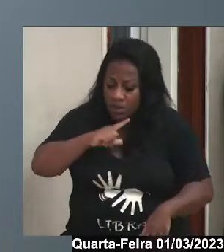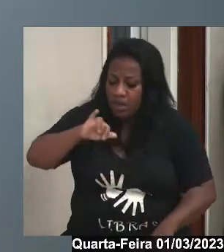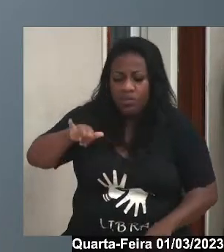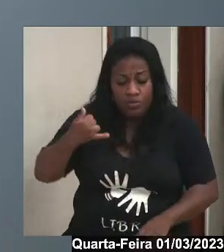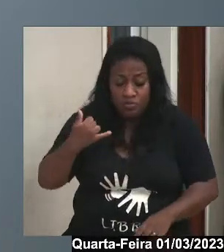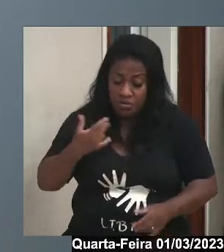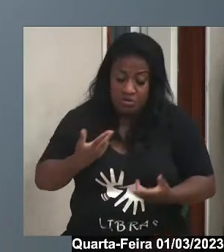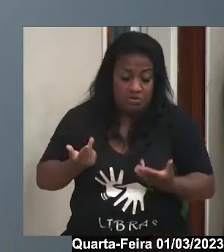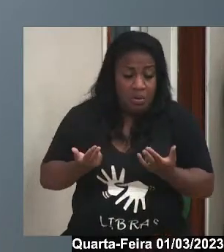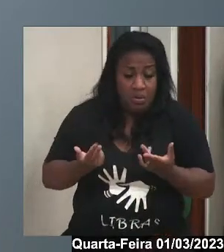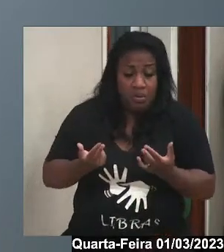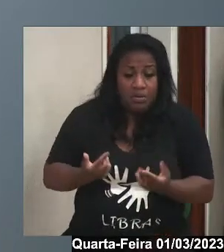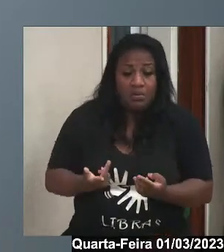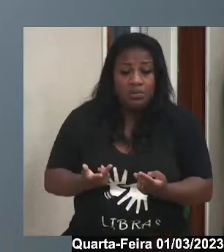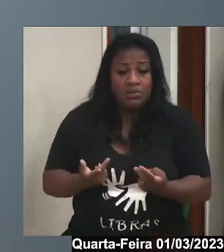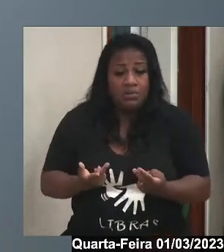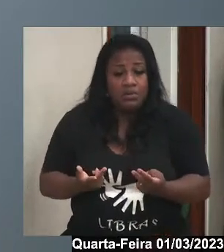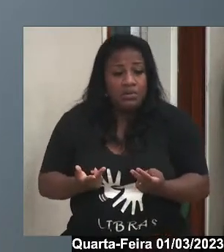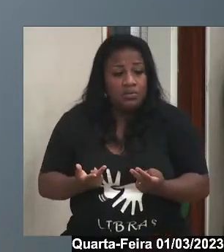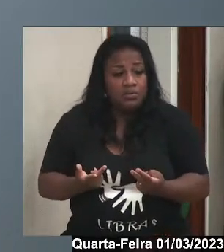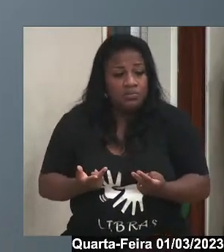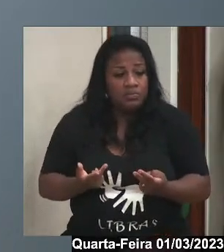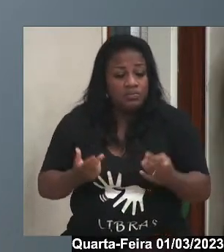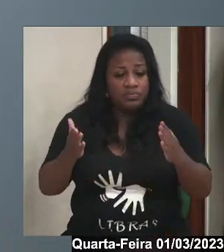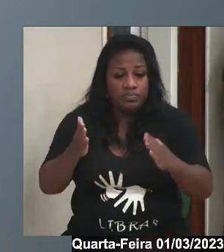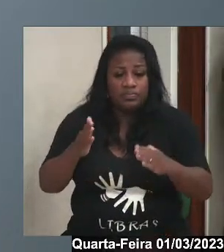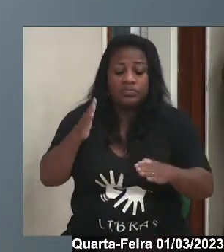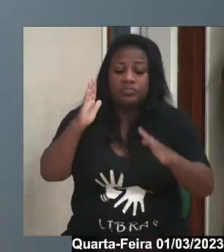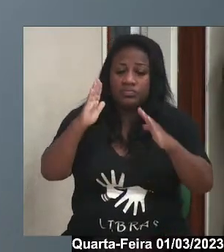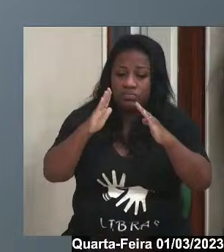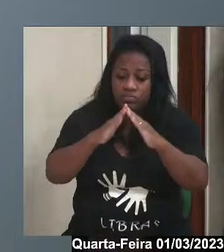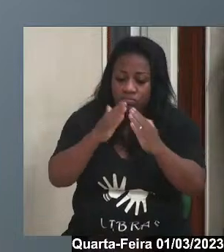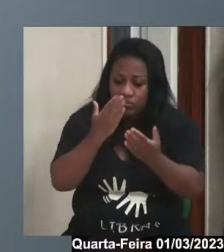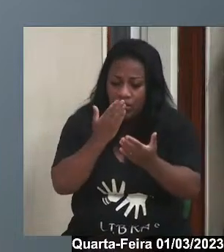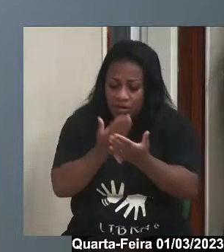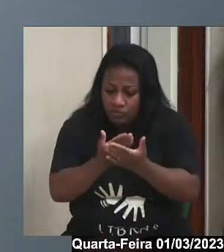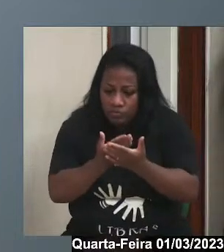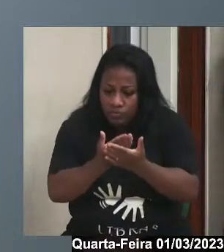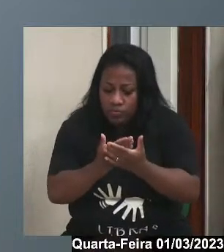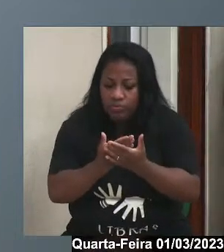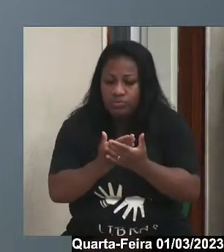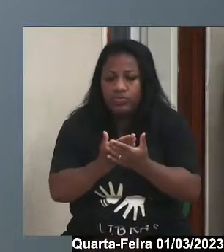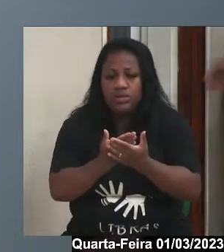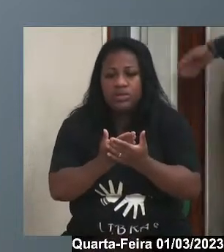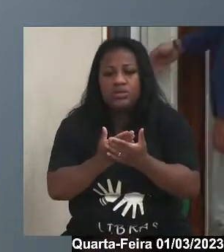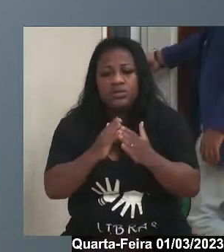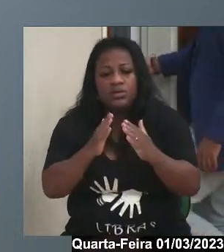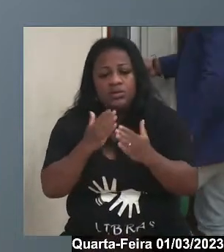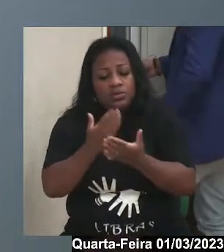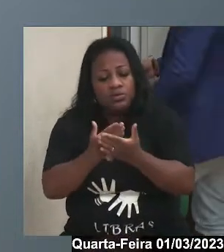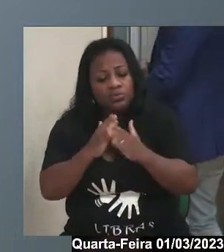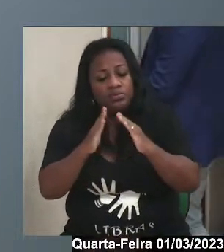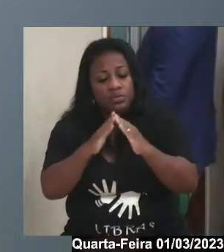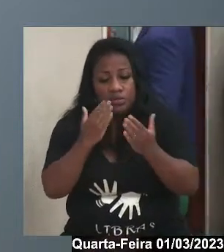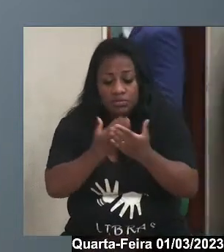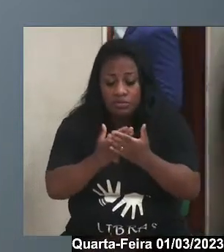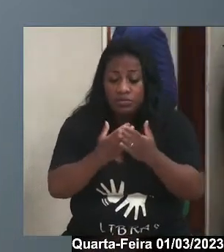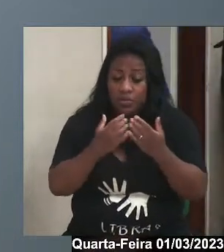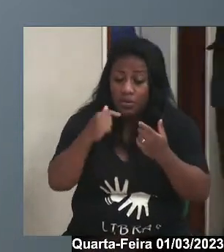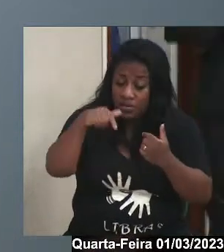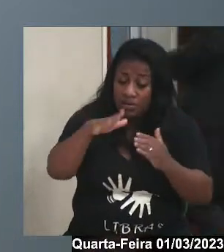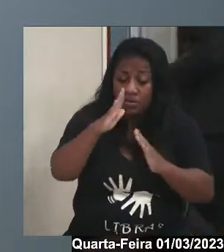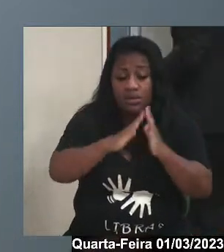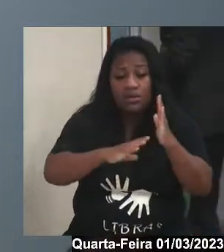que eu, na comunidade, cresceram em escola pública, muitas vezes sem pai, como eu não tive,